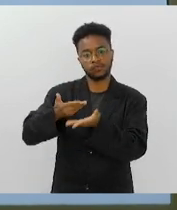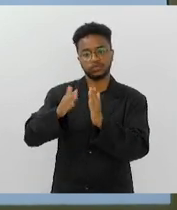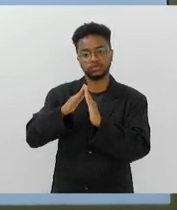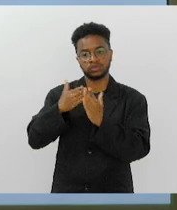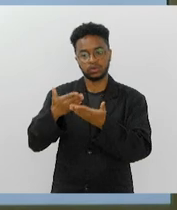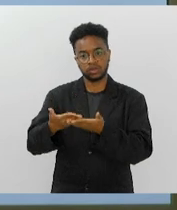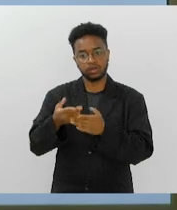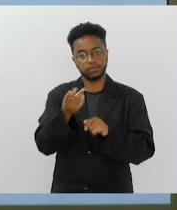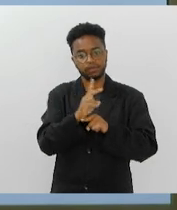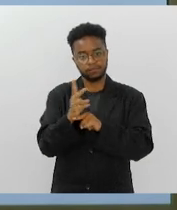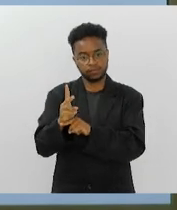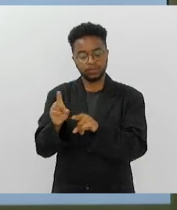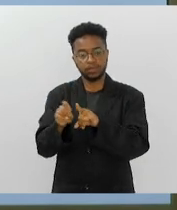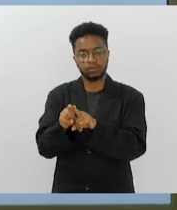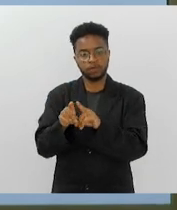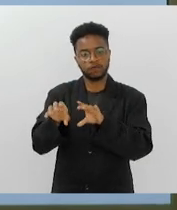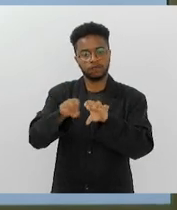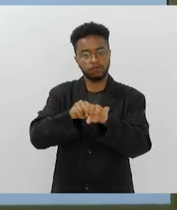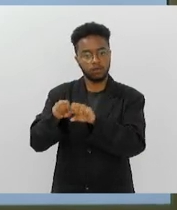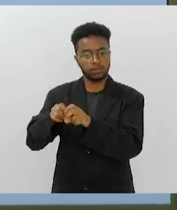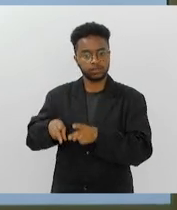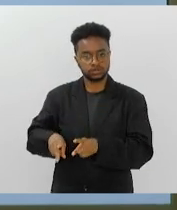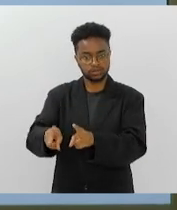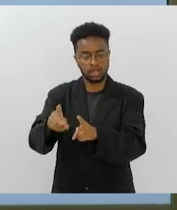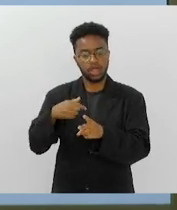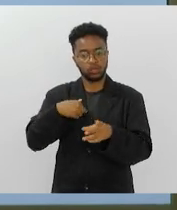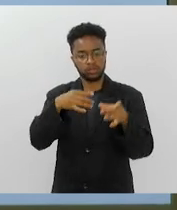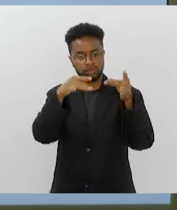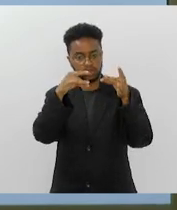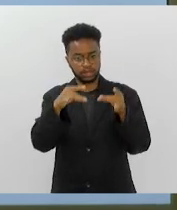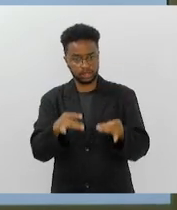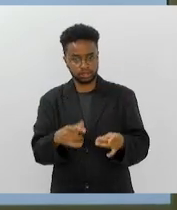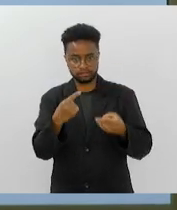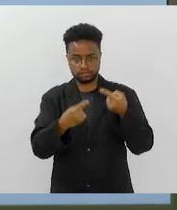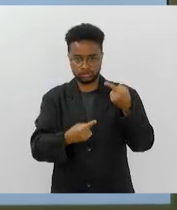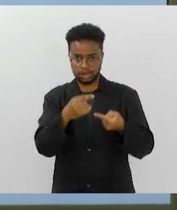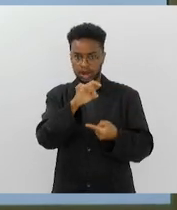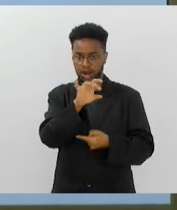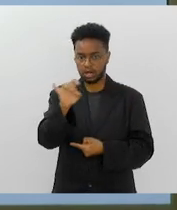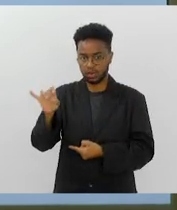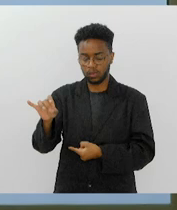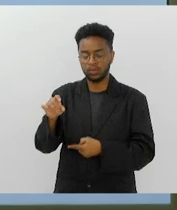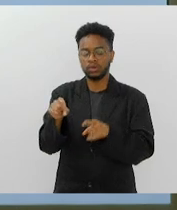formações continuadas. Eu vou aprofundar um pouquinho mais em cada uma delas. E